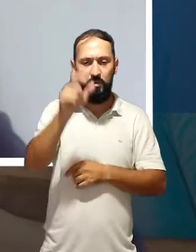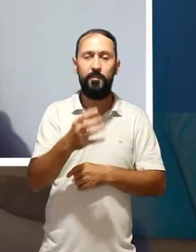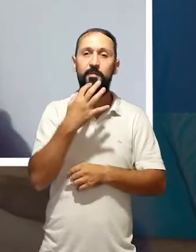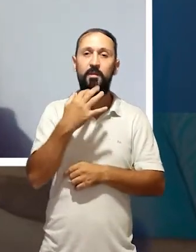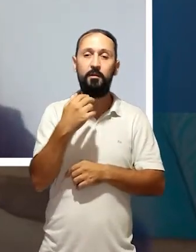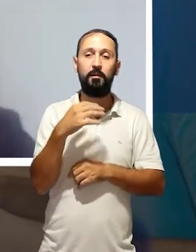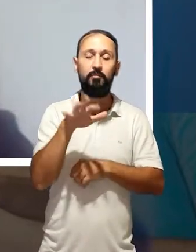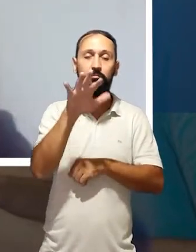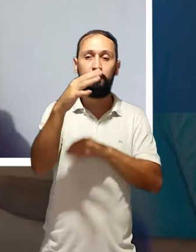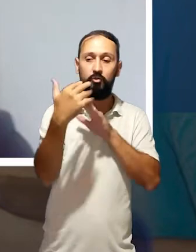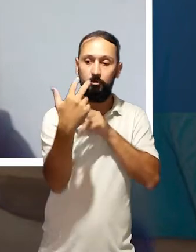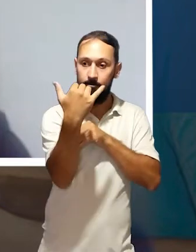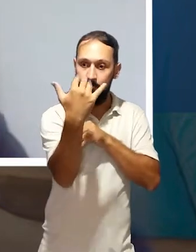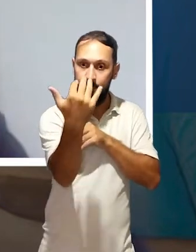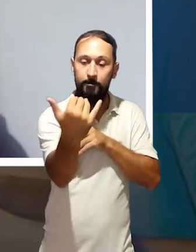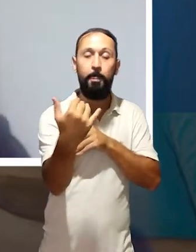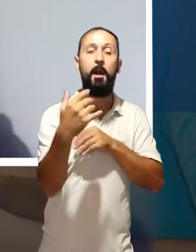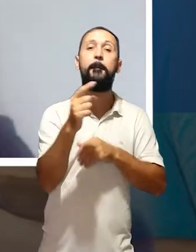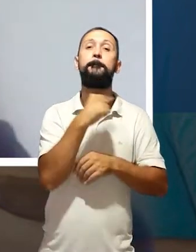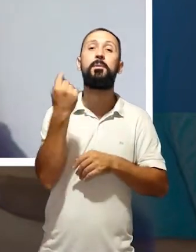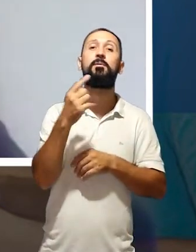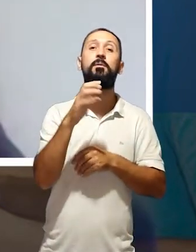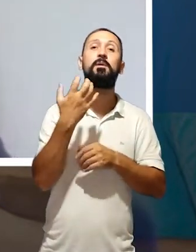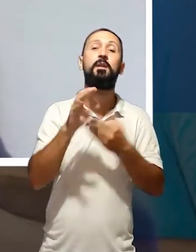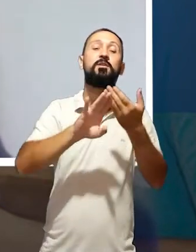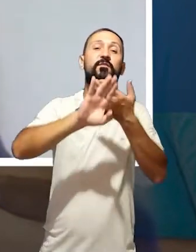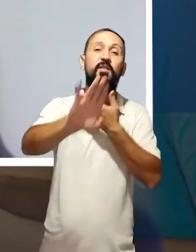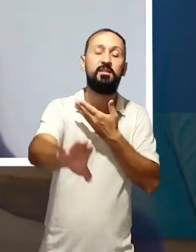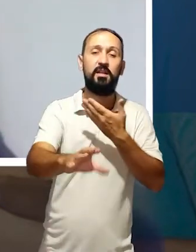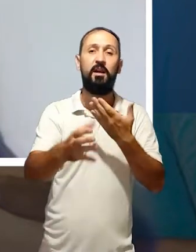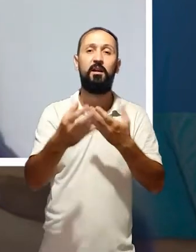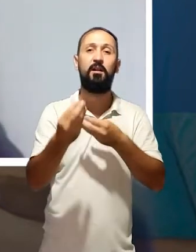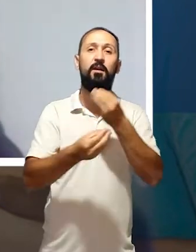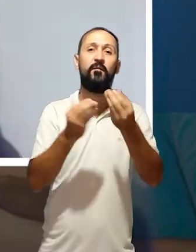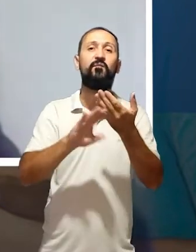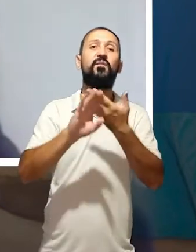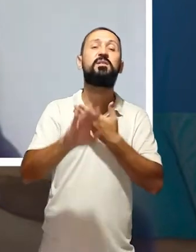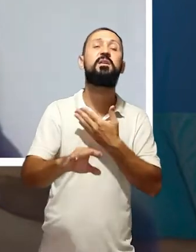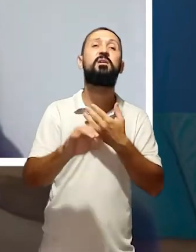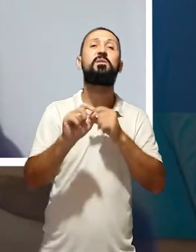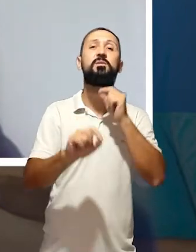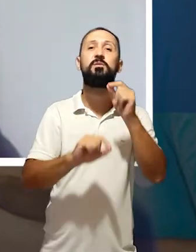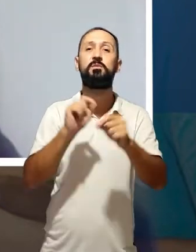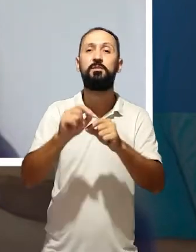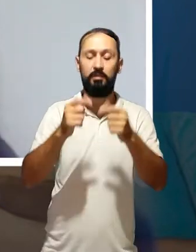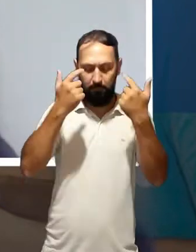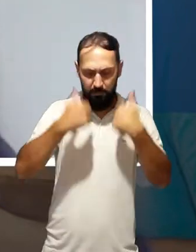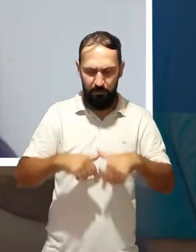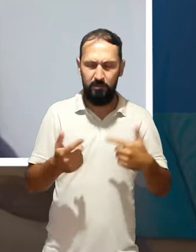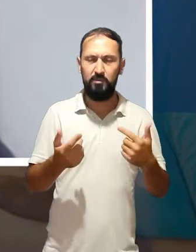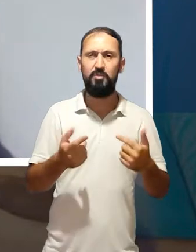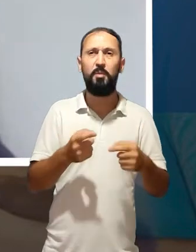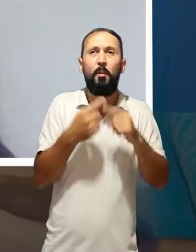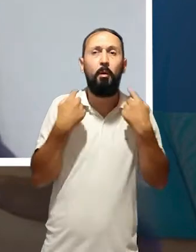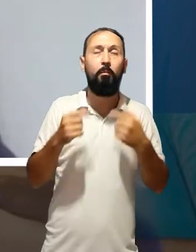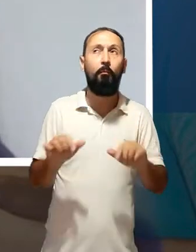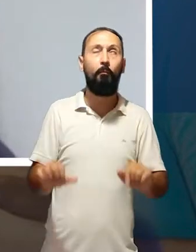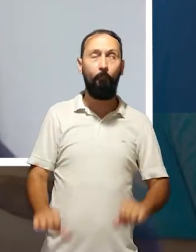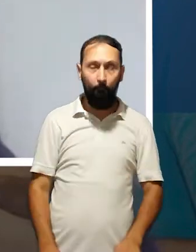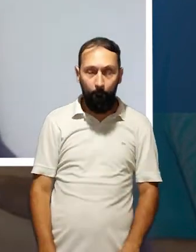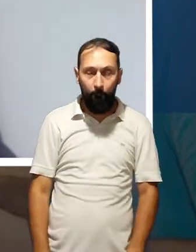pessoa conhecida, ela te atraía, mas por ter morrido, ela te afastava. Afastava também pelo fato de ter um aspecto